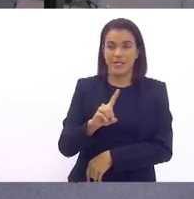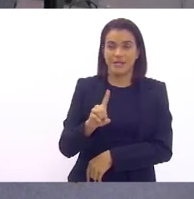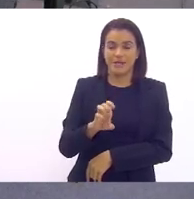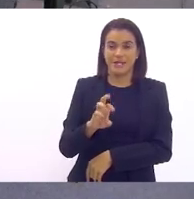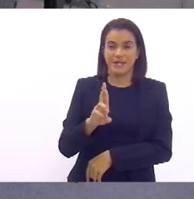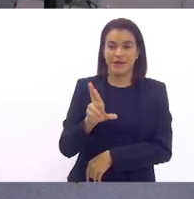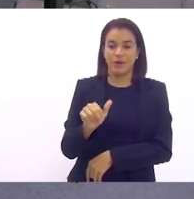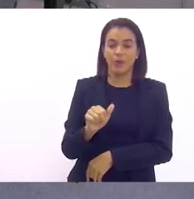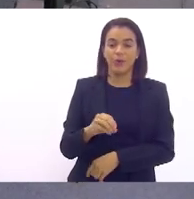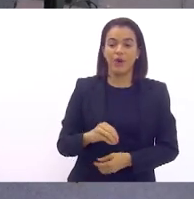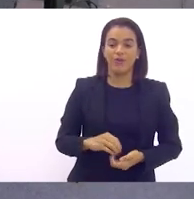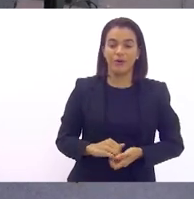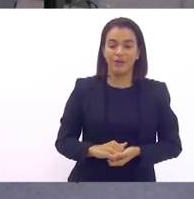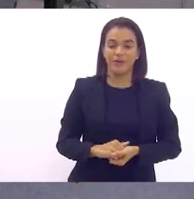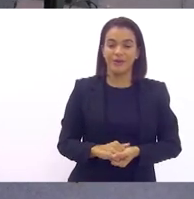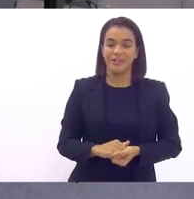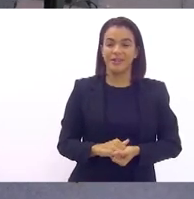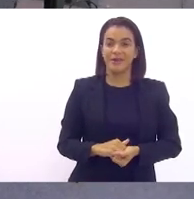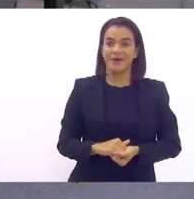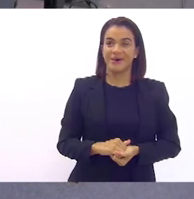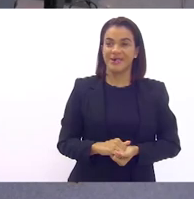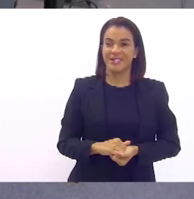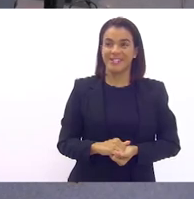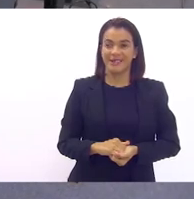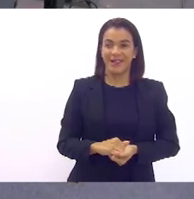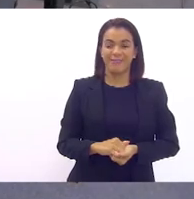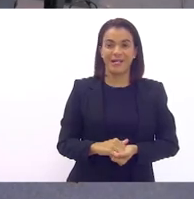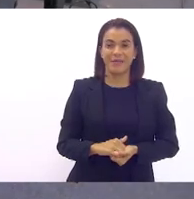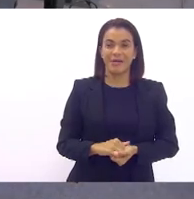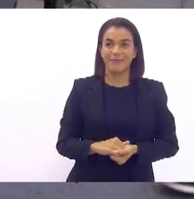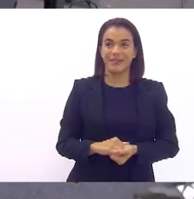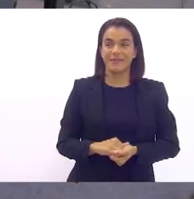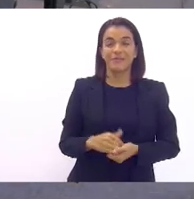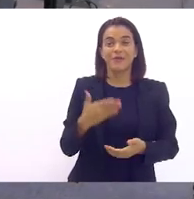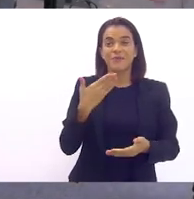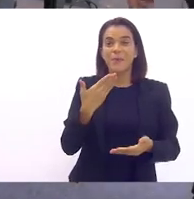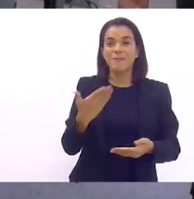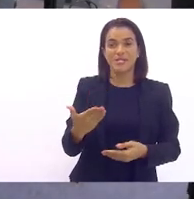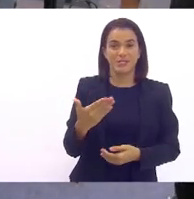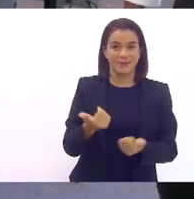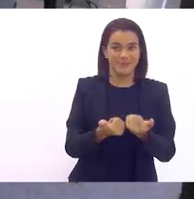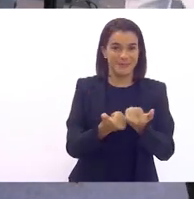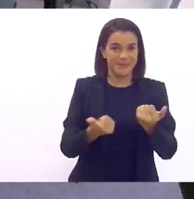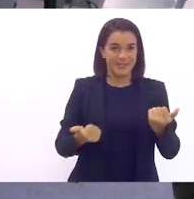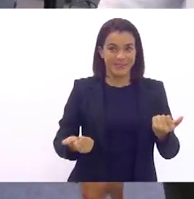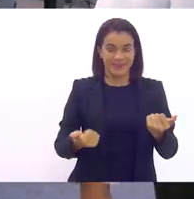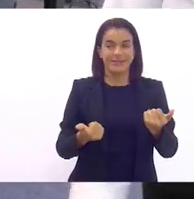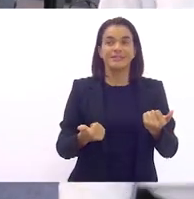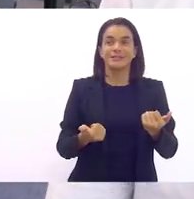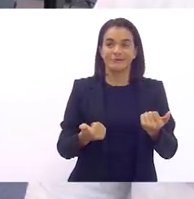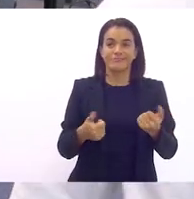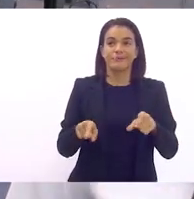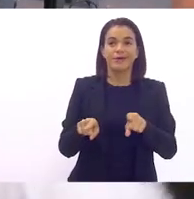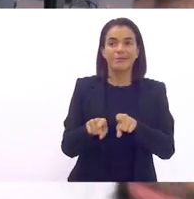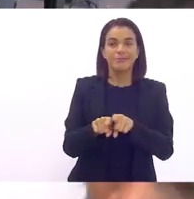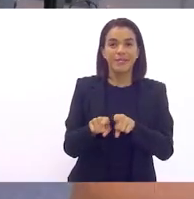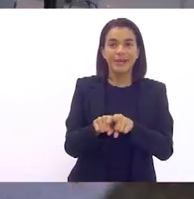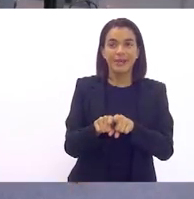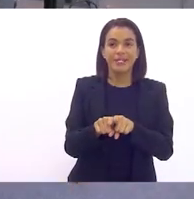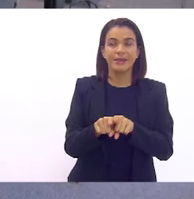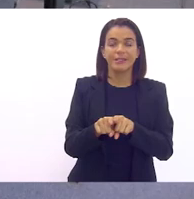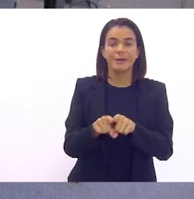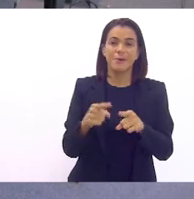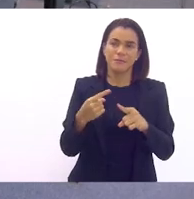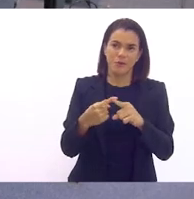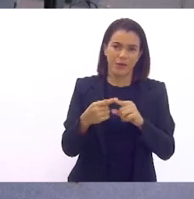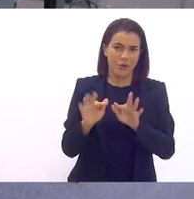passar a palavra pro Dr Celso pancera e vou pedir paraa Assessoria né colher também porque